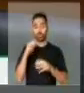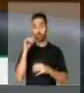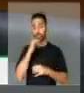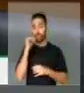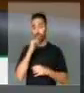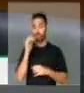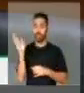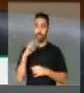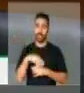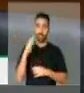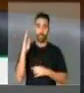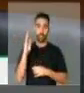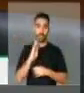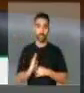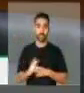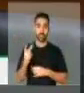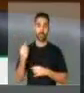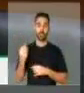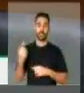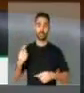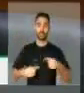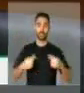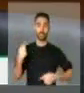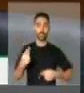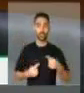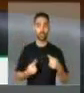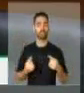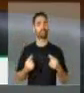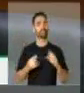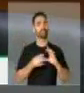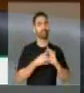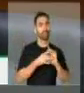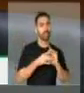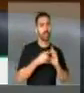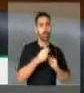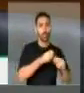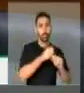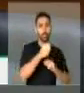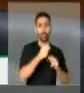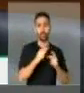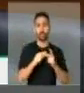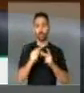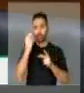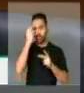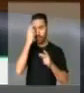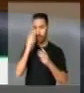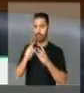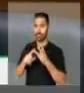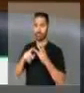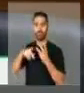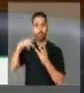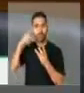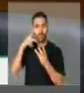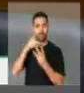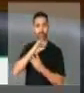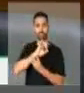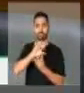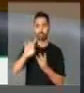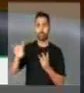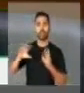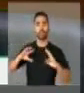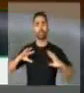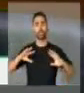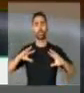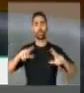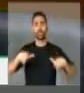Brasil para que discutir esta relação no campo econômico, cultural, enfim, político, tudo aquilo que diga respeito a esta bela